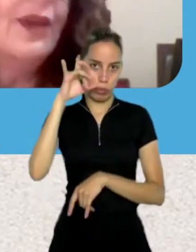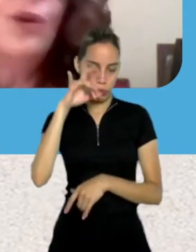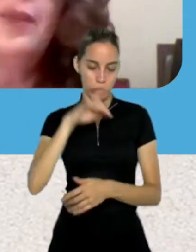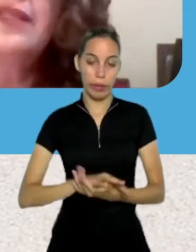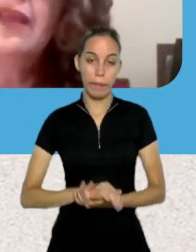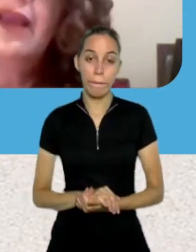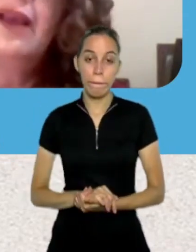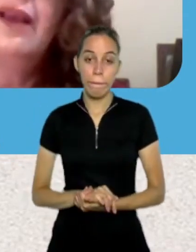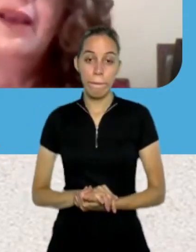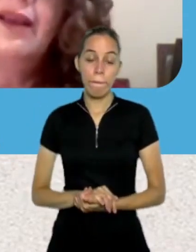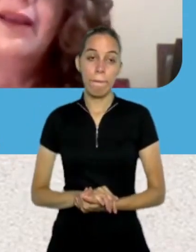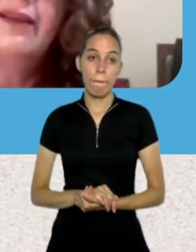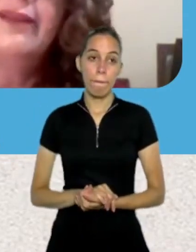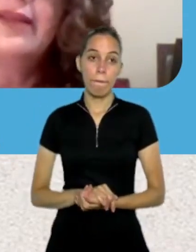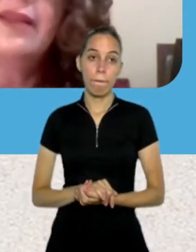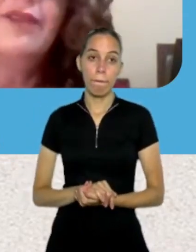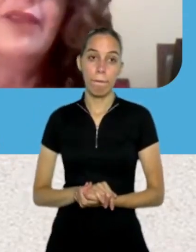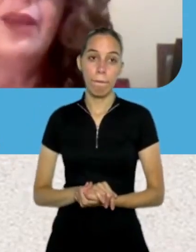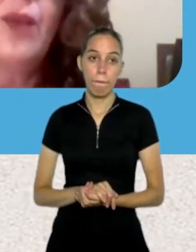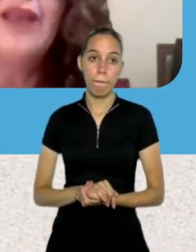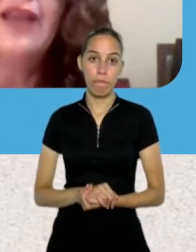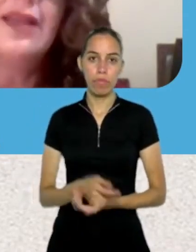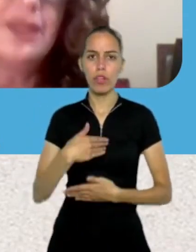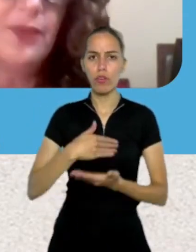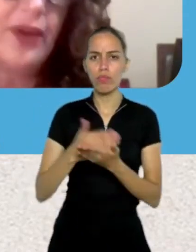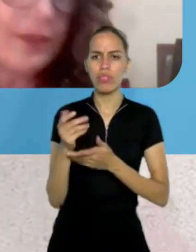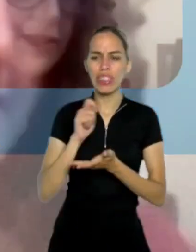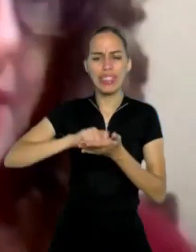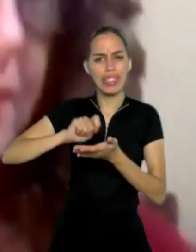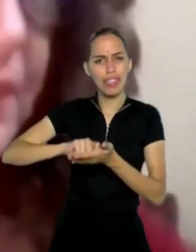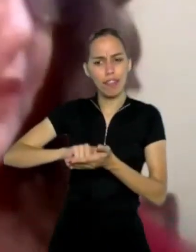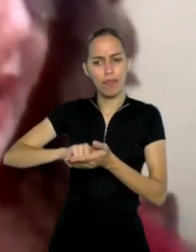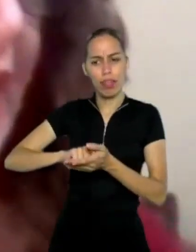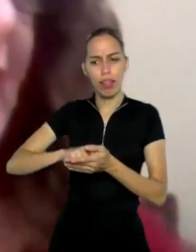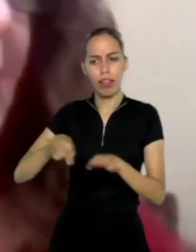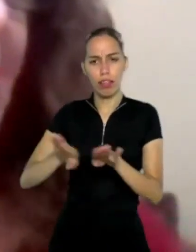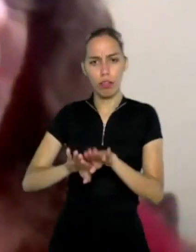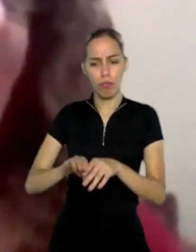E aí eu comecei a escrever e guardar esses poemas.